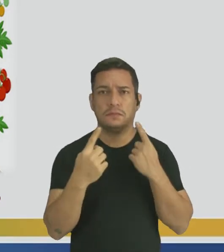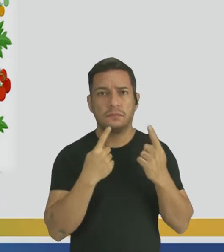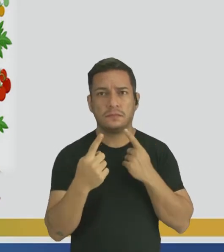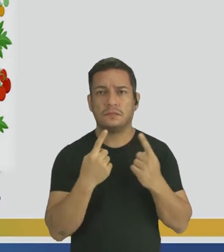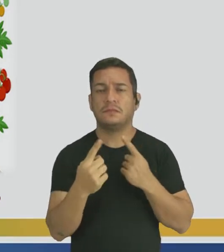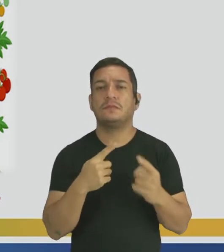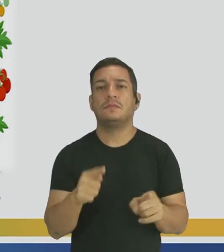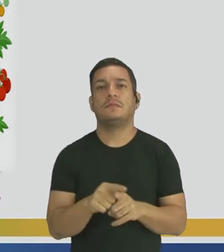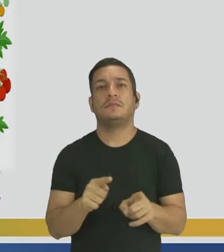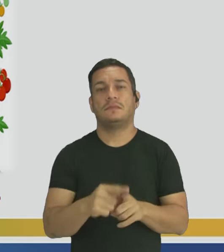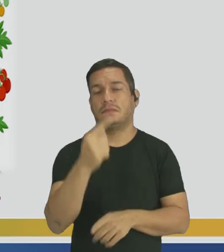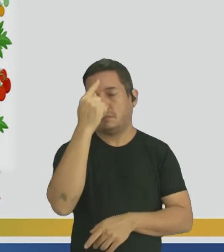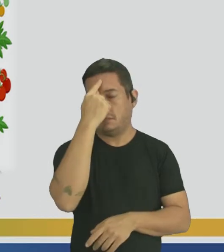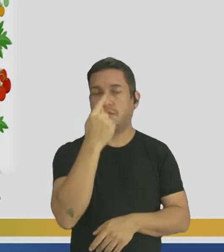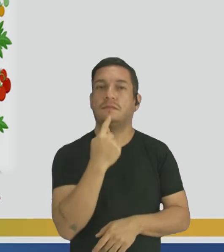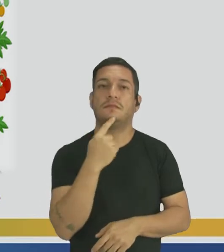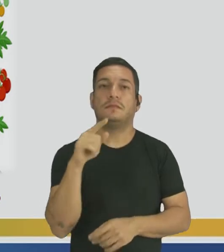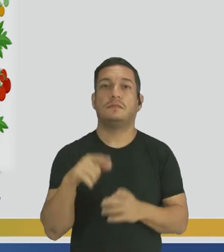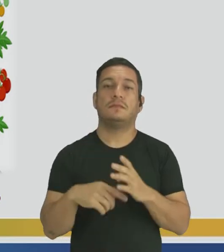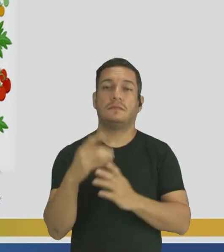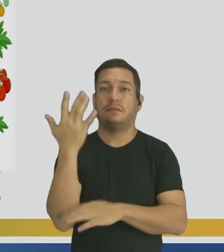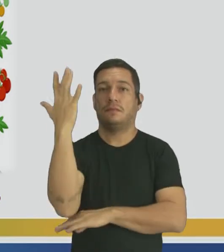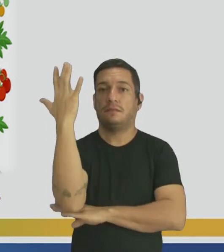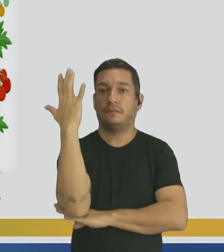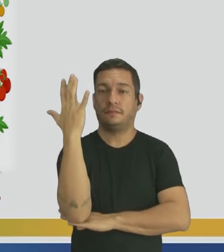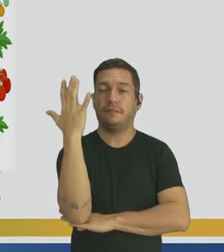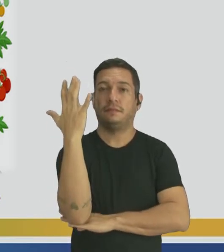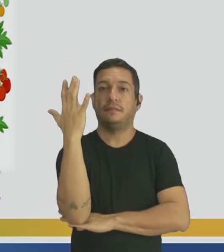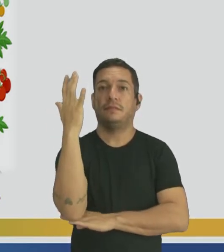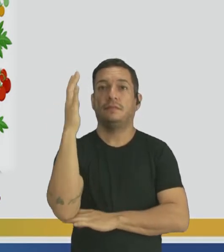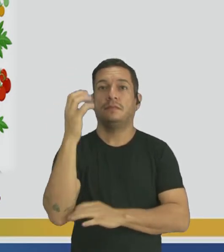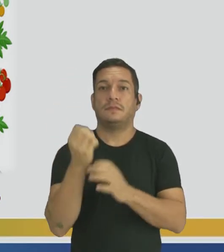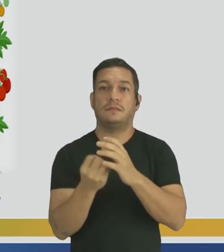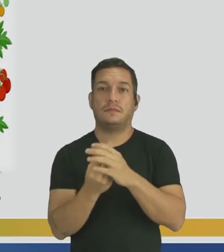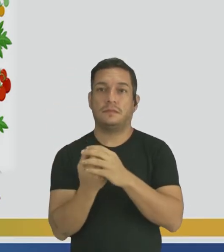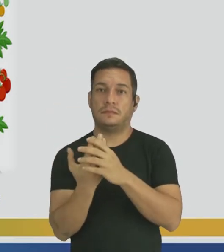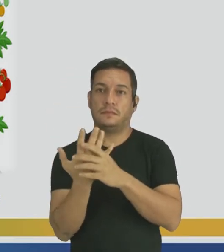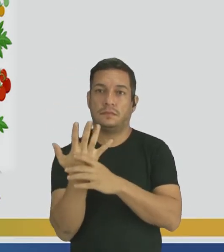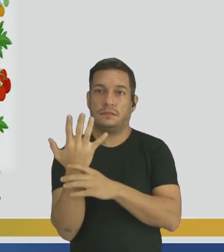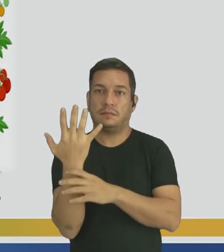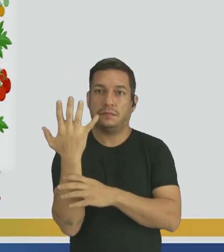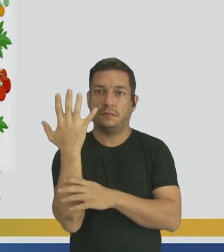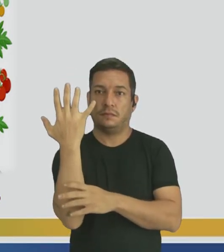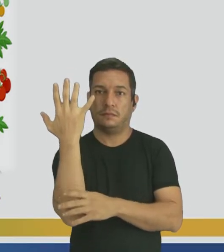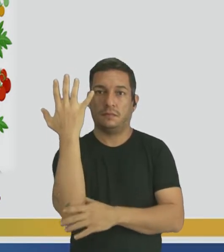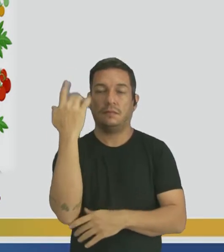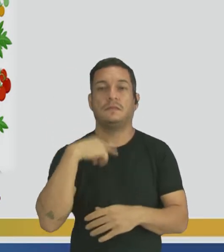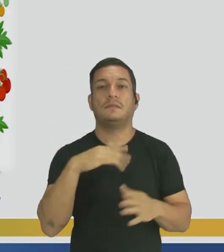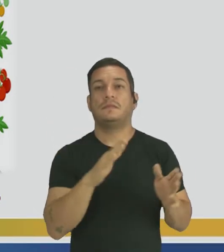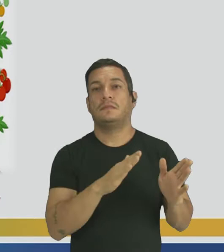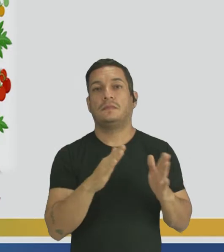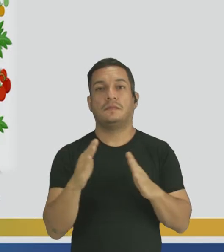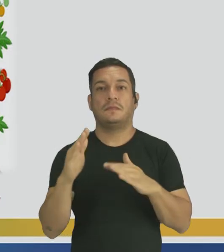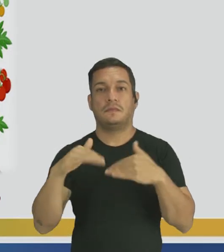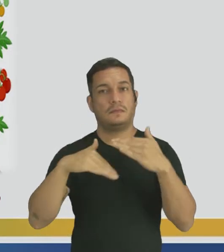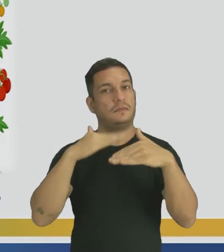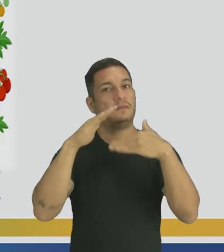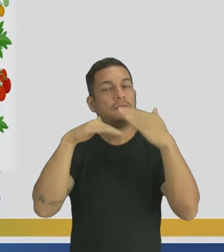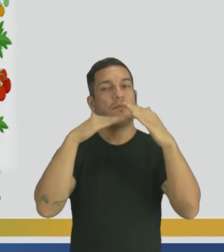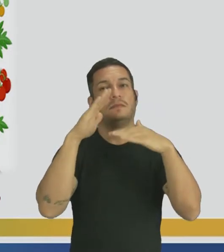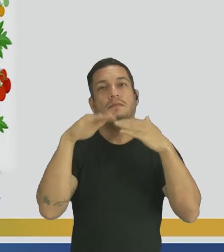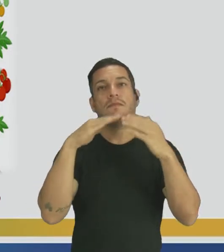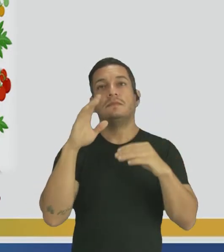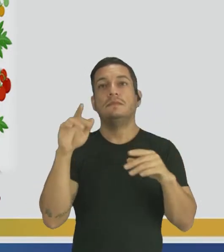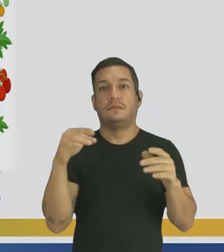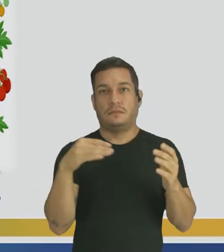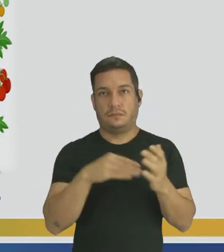essa imagem. A planta germinou, nasceu, teve todo o seu processo de crescimento